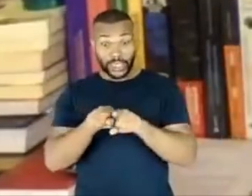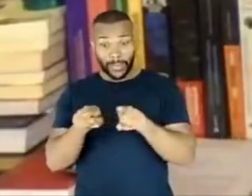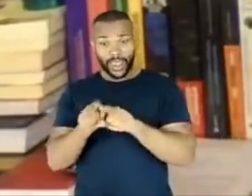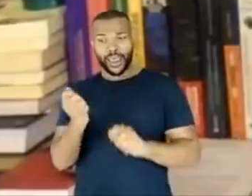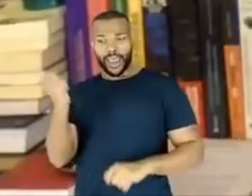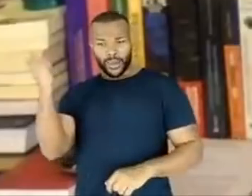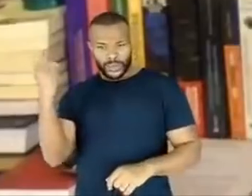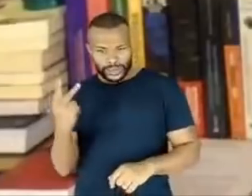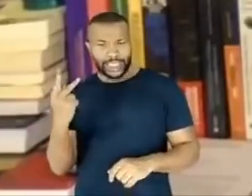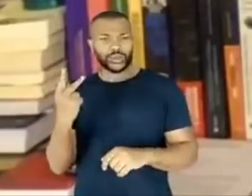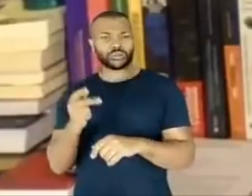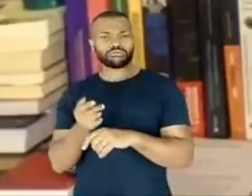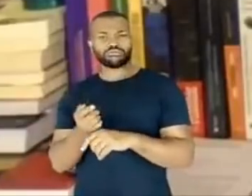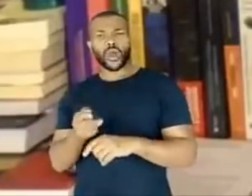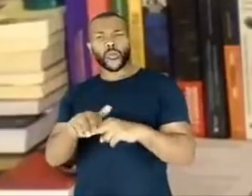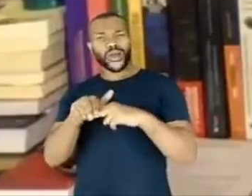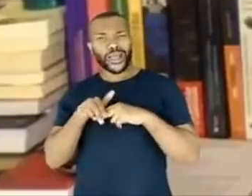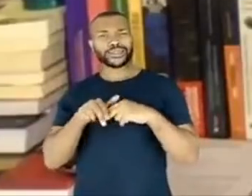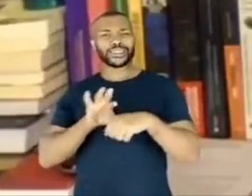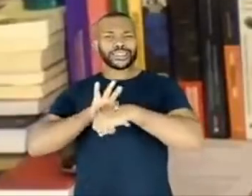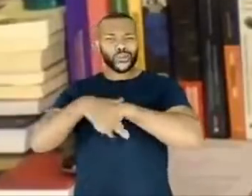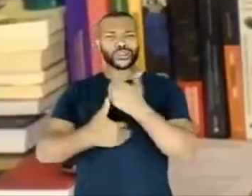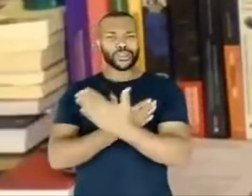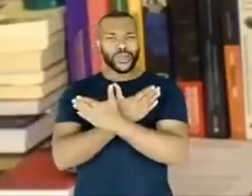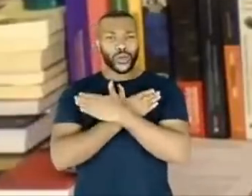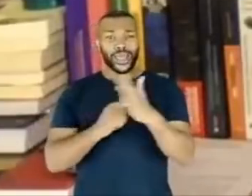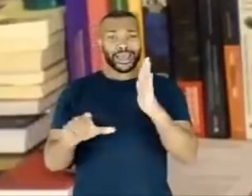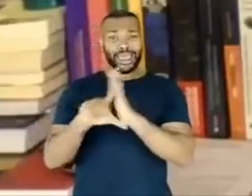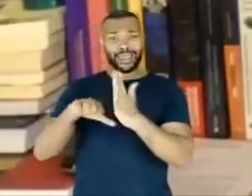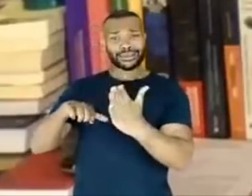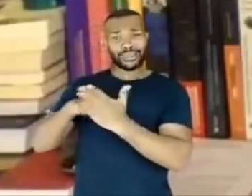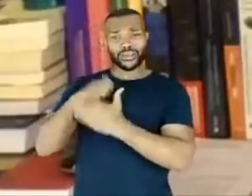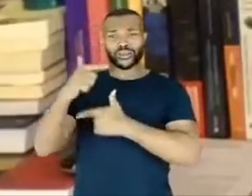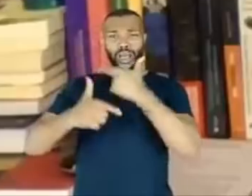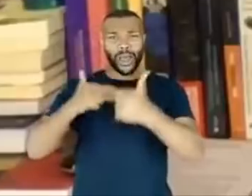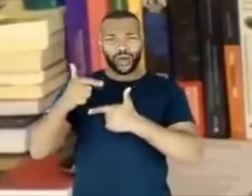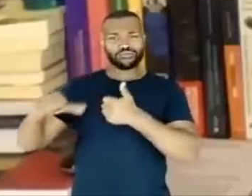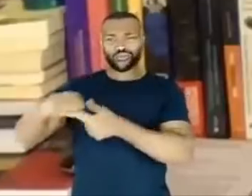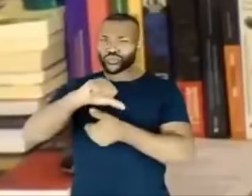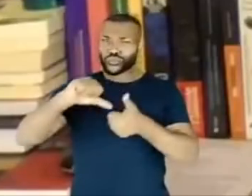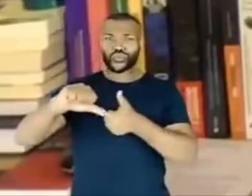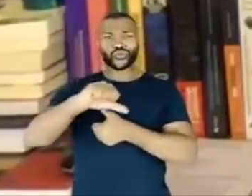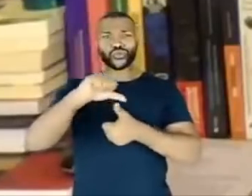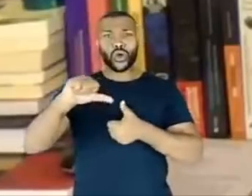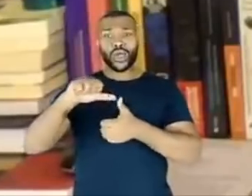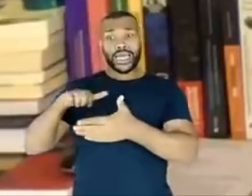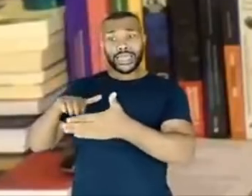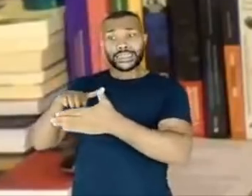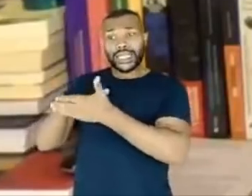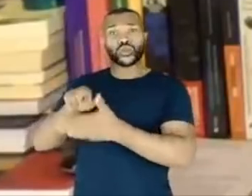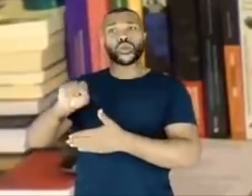seguro-desemprego, mudança na lei sobre os acidentes de trabalho, que deixou descobertos os acidentes ocorridos no percurso entre